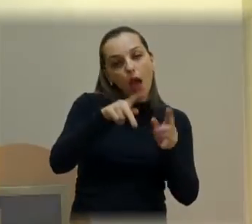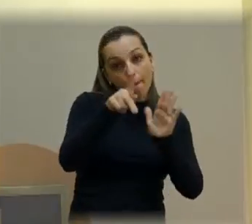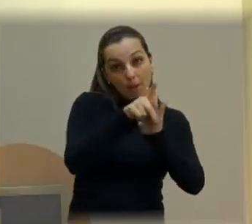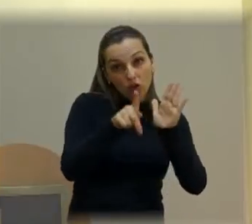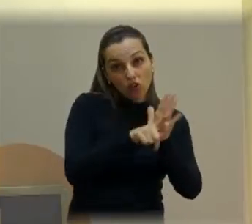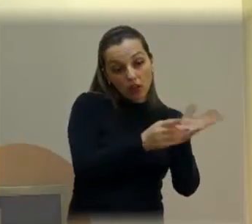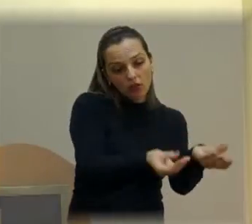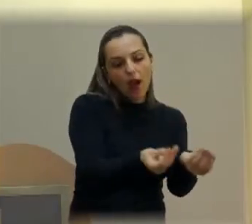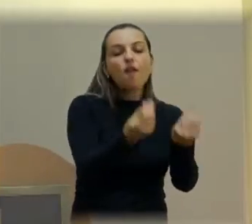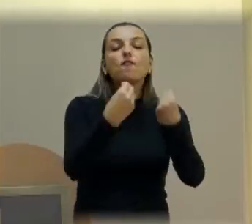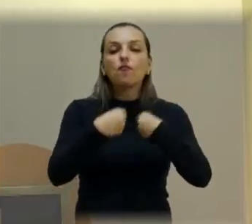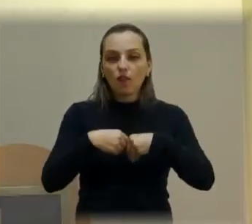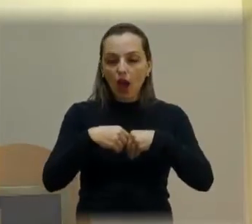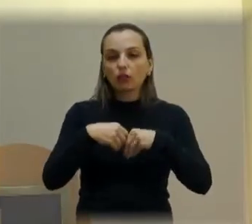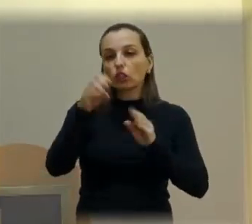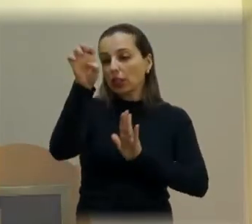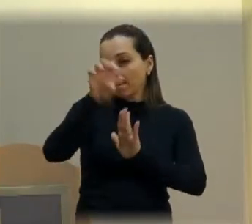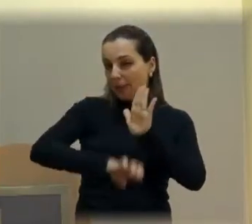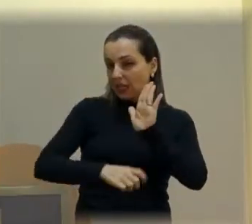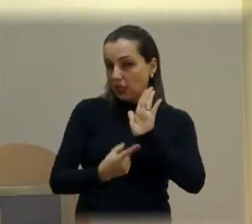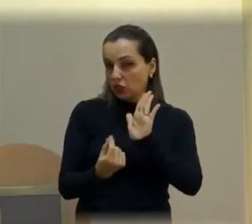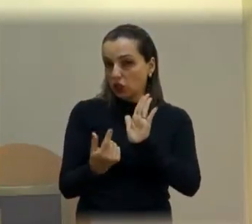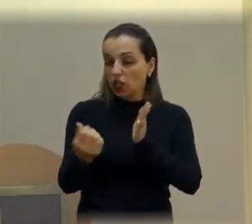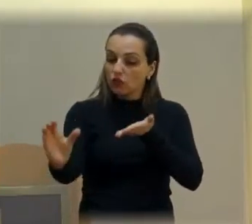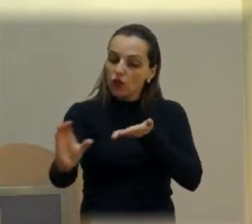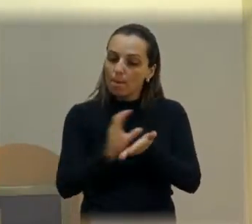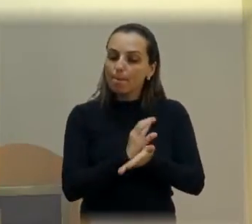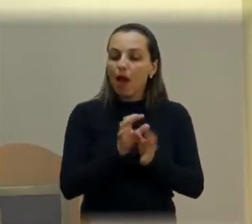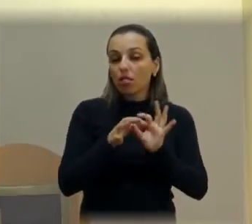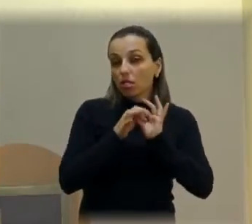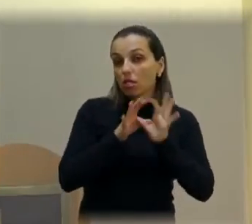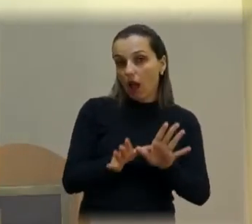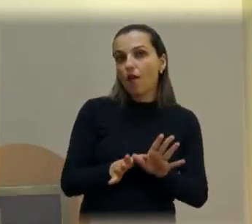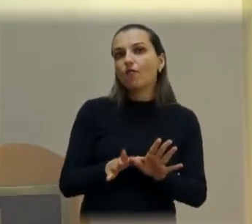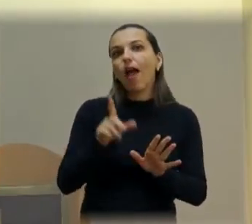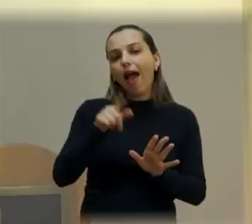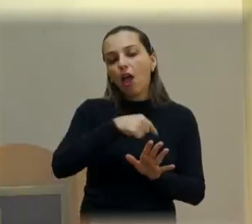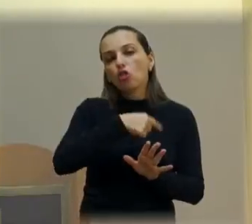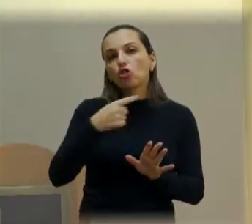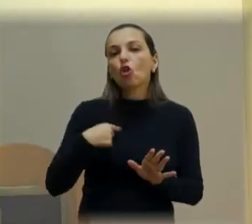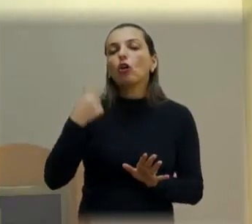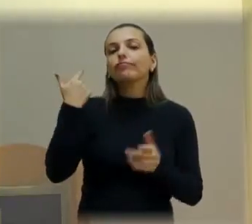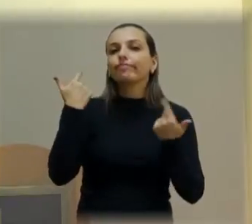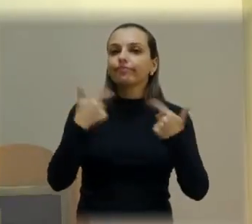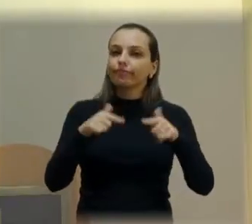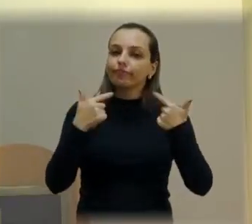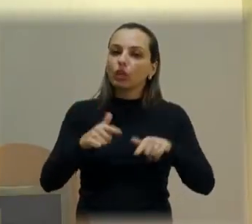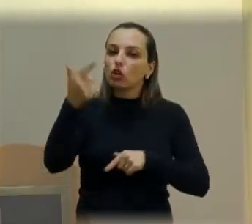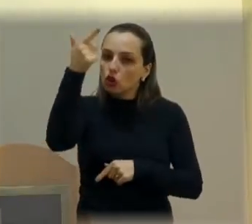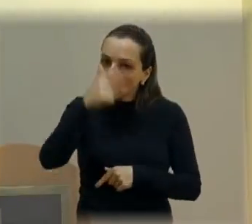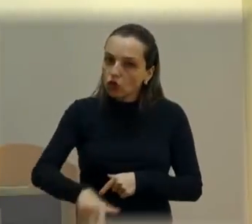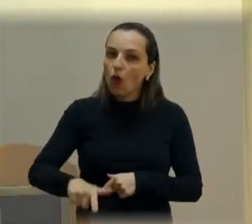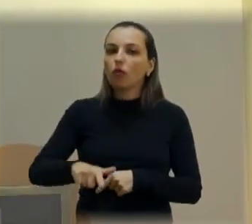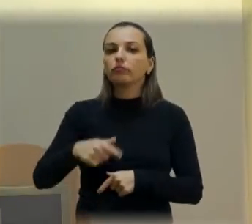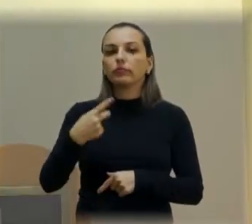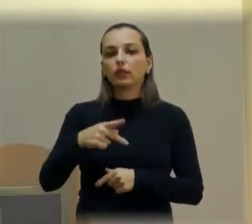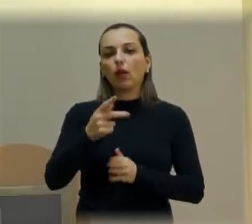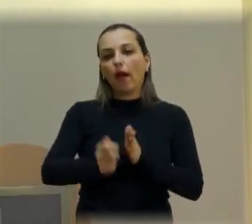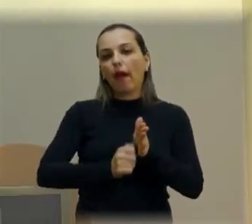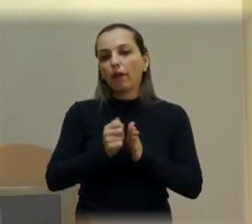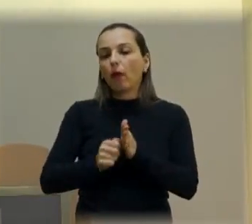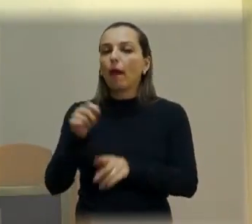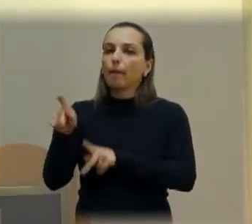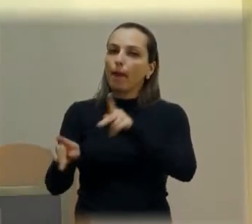votarmos, a emenda deve ser liberada. Mais 1,5 milhão para Araraquara, porque nós continuamos trabalhando e entregando resultados à nossa